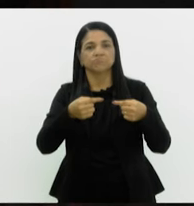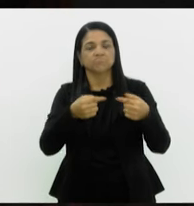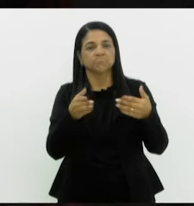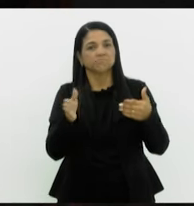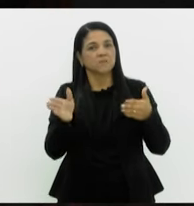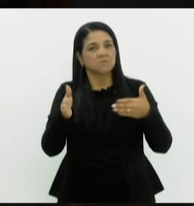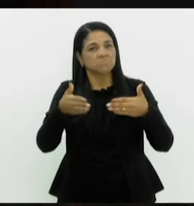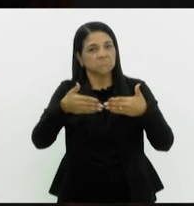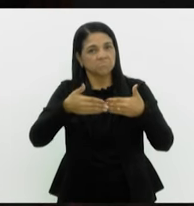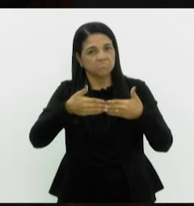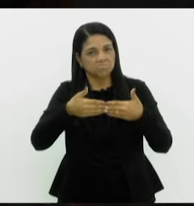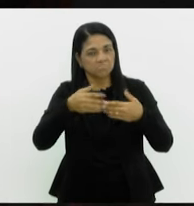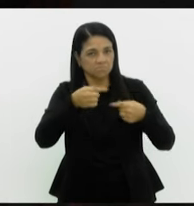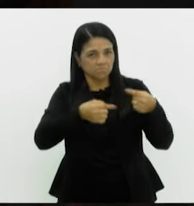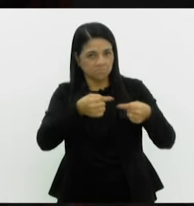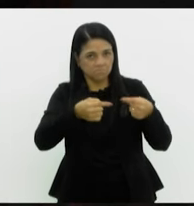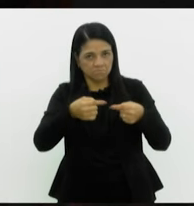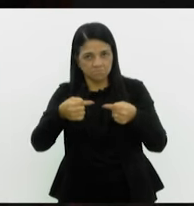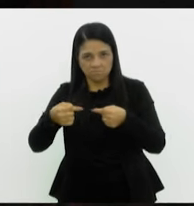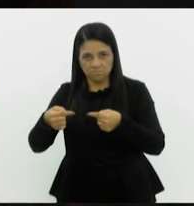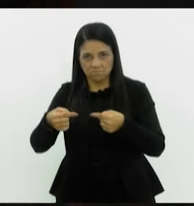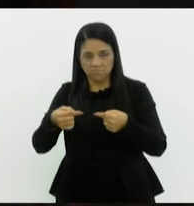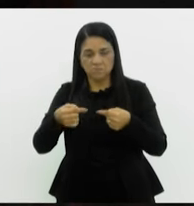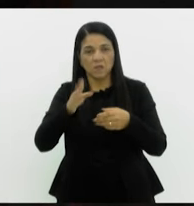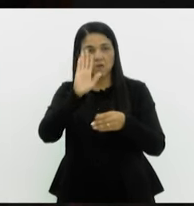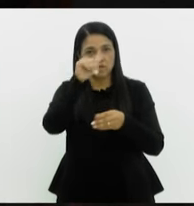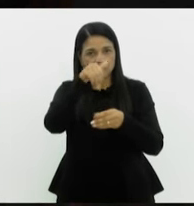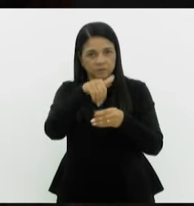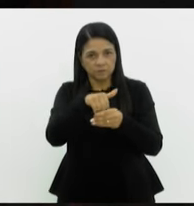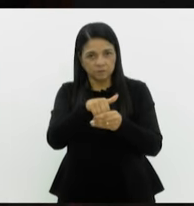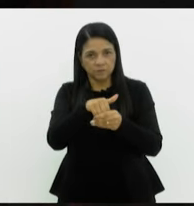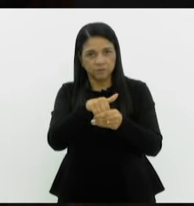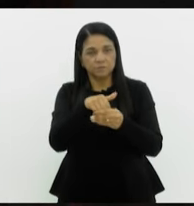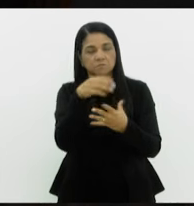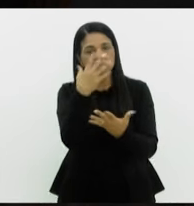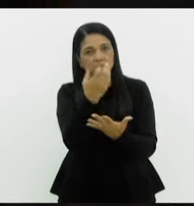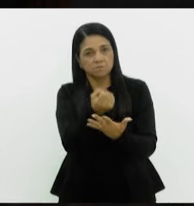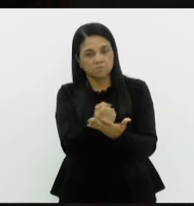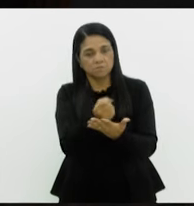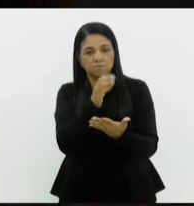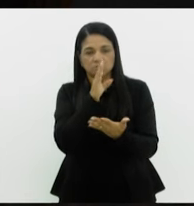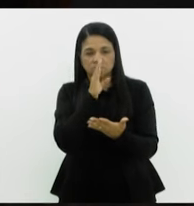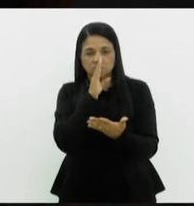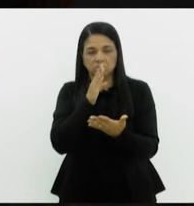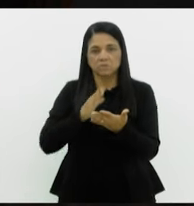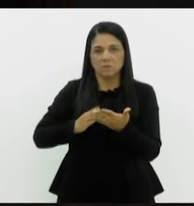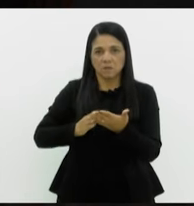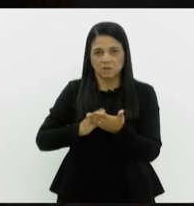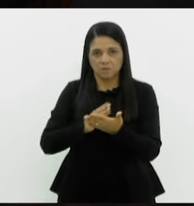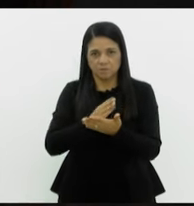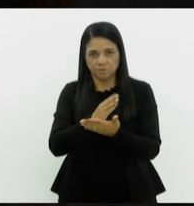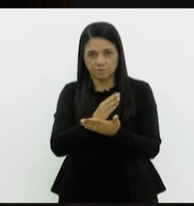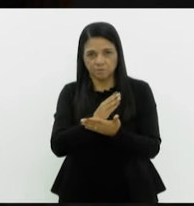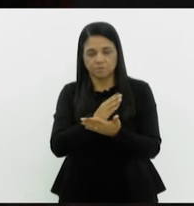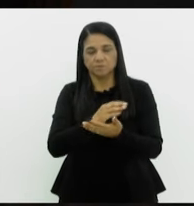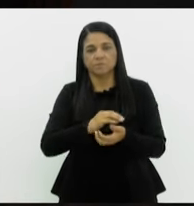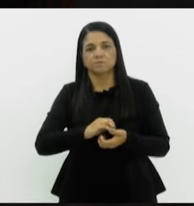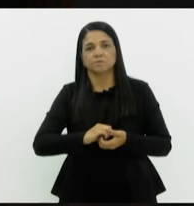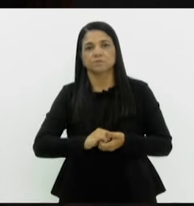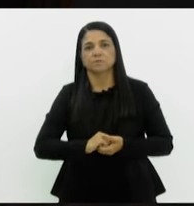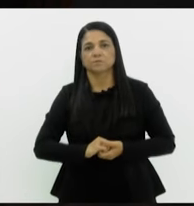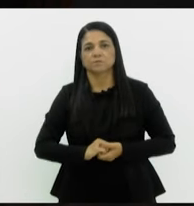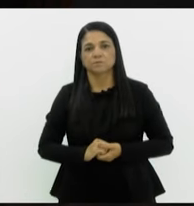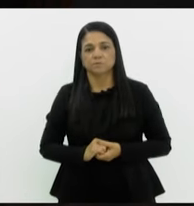discutir, encerrada a discussão. Em votação, senhores que aprovam, permaneçam como estão.